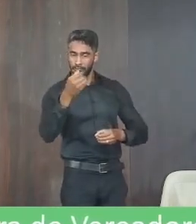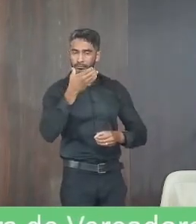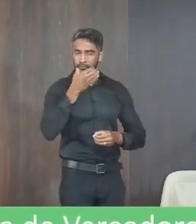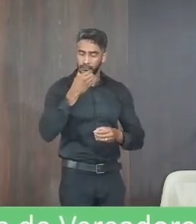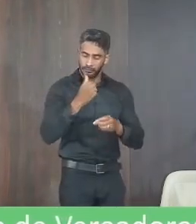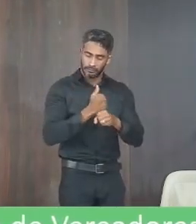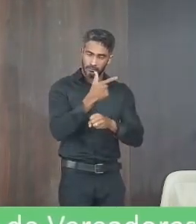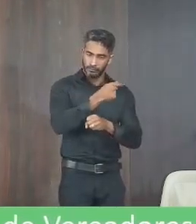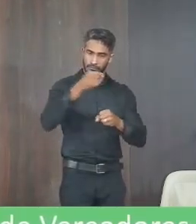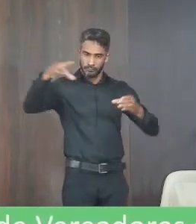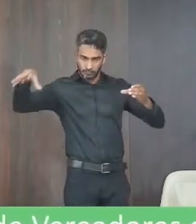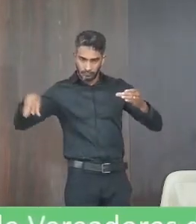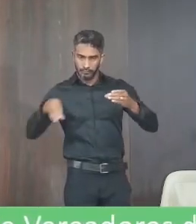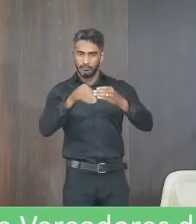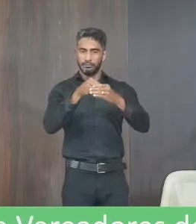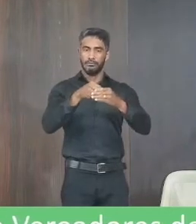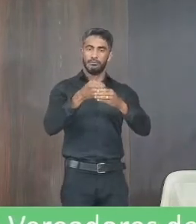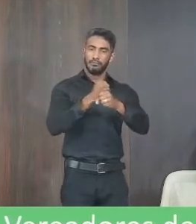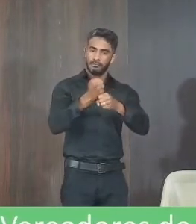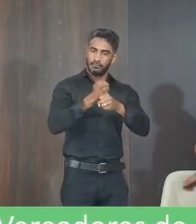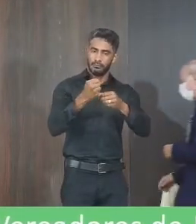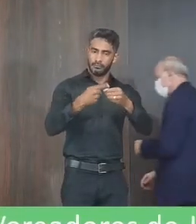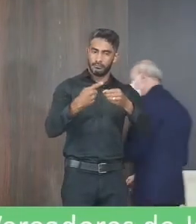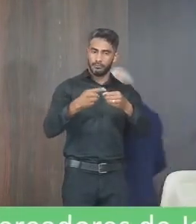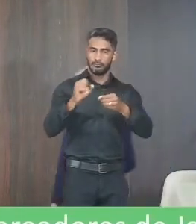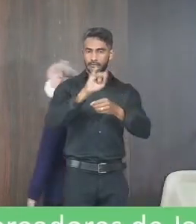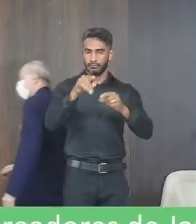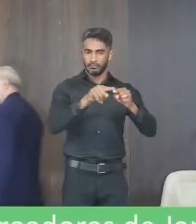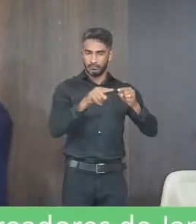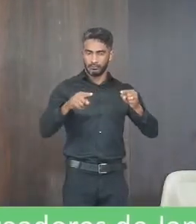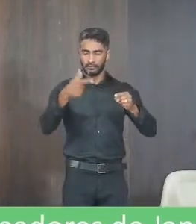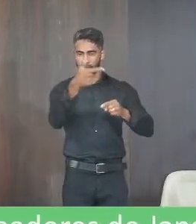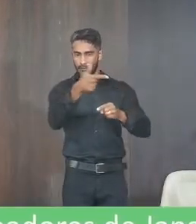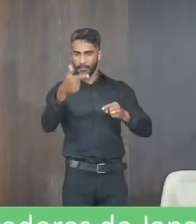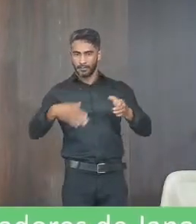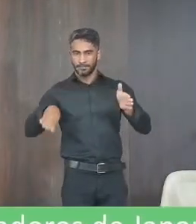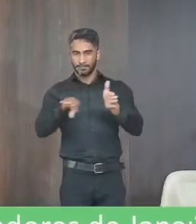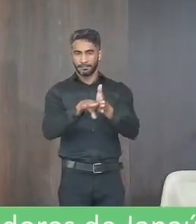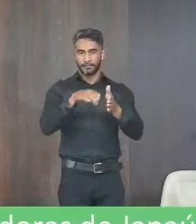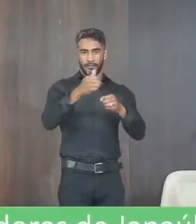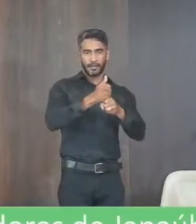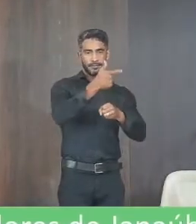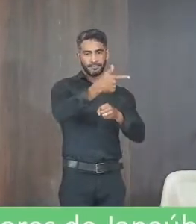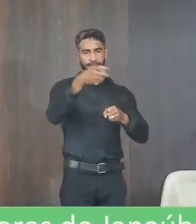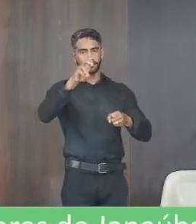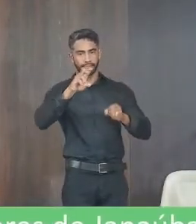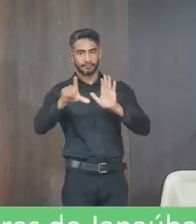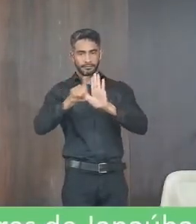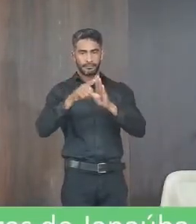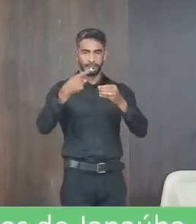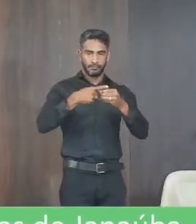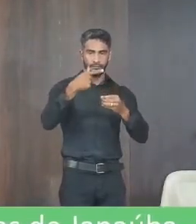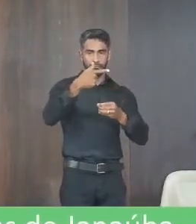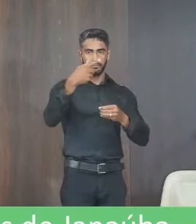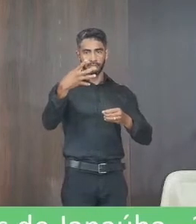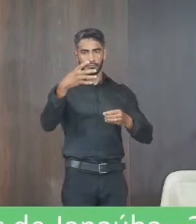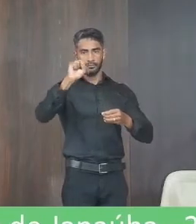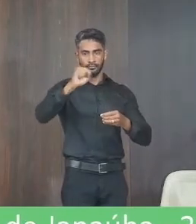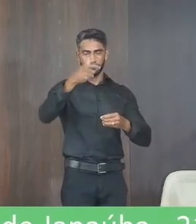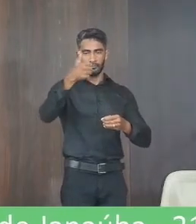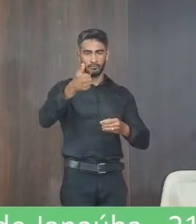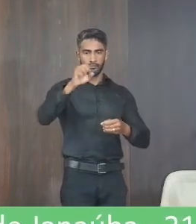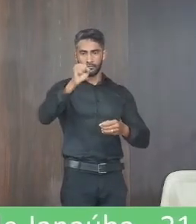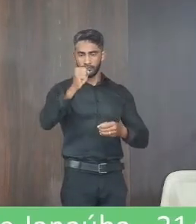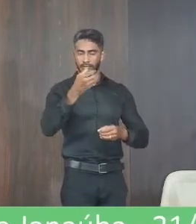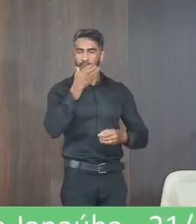que institui o plano porianual do município de Janaúba para o período 2022-2025 e a Lei Municipal 2481 de 8 de